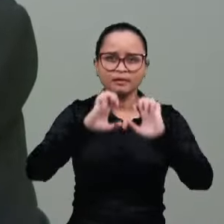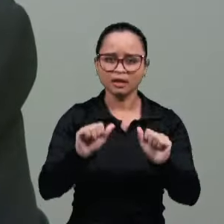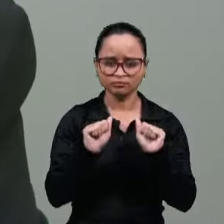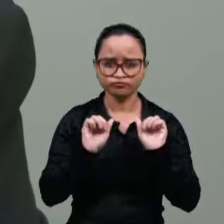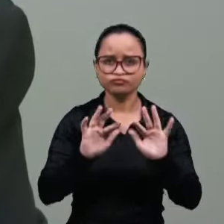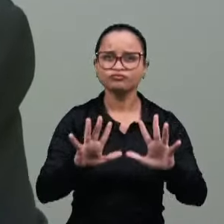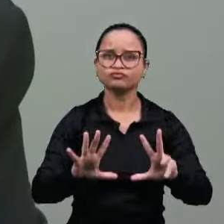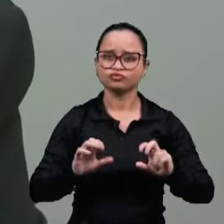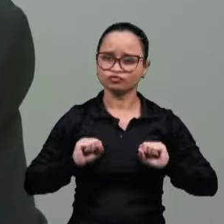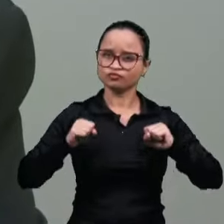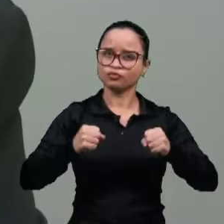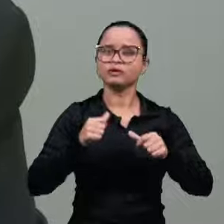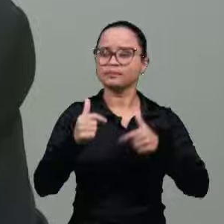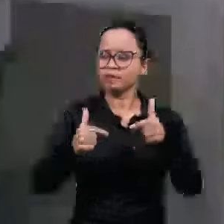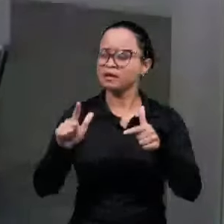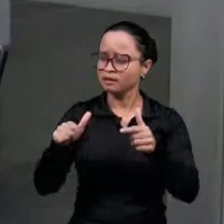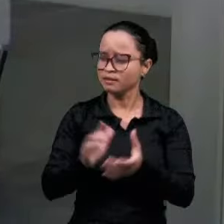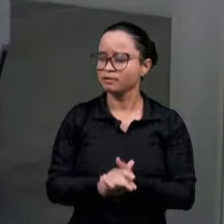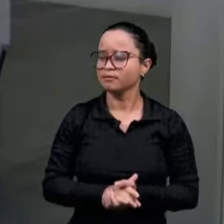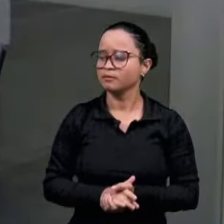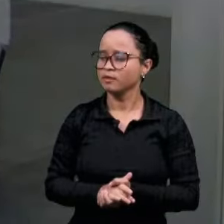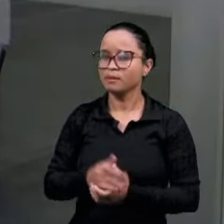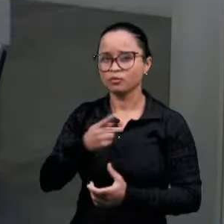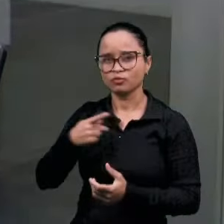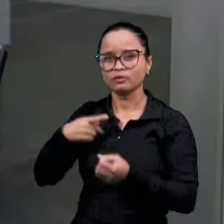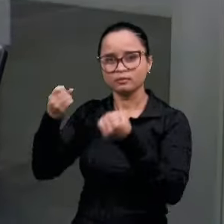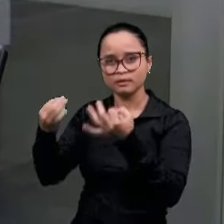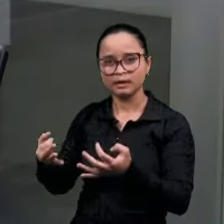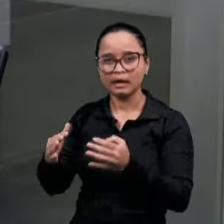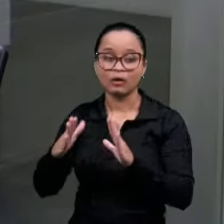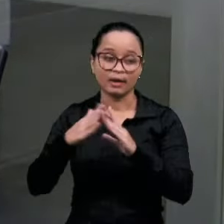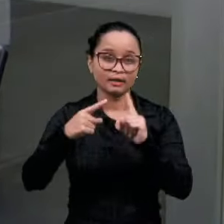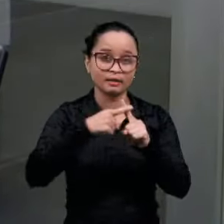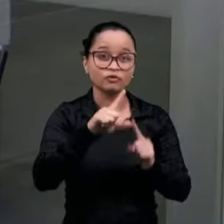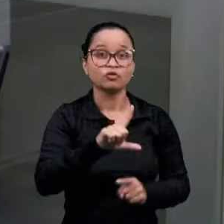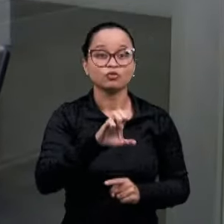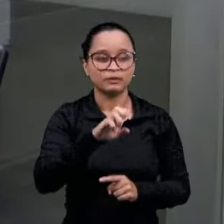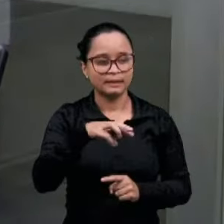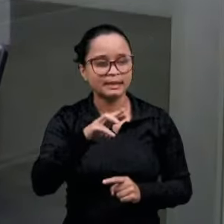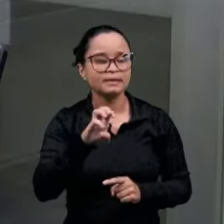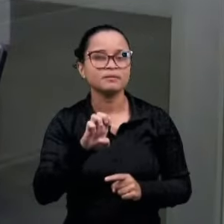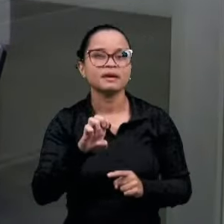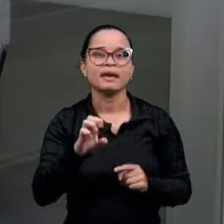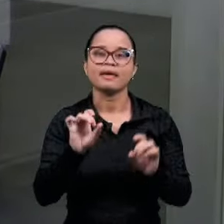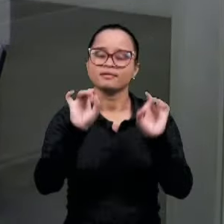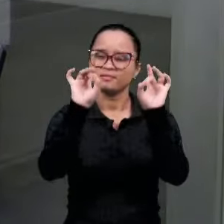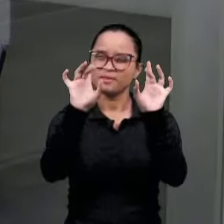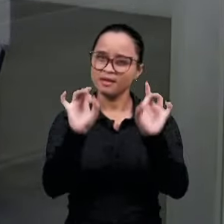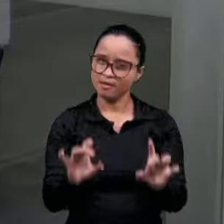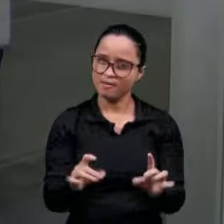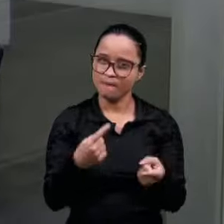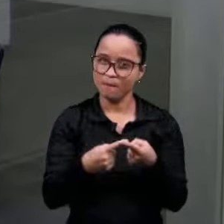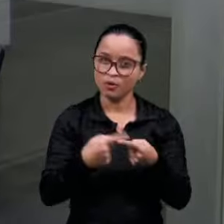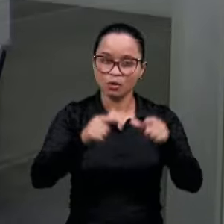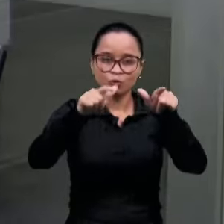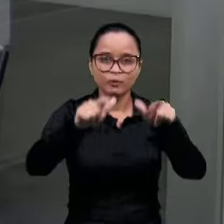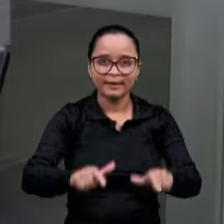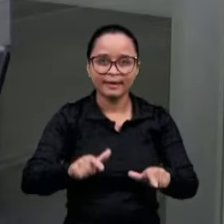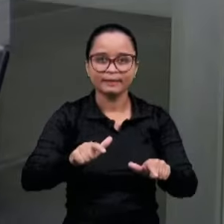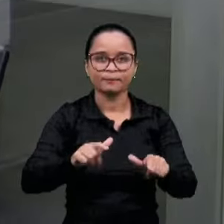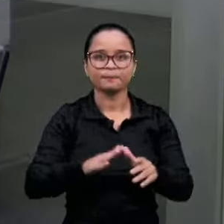pastor. Conta um pouco mais sobre a igreja do Leme, uma igreja especial, porque a localização dela, ela tem uma área